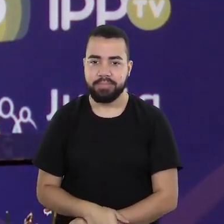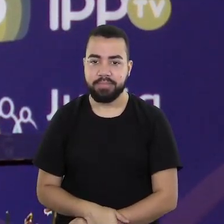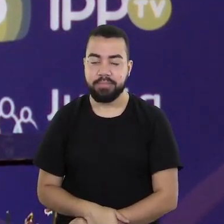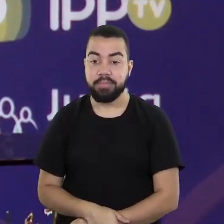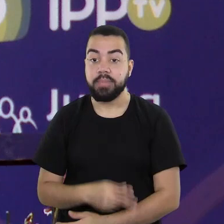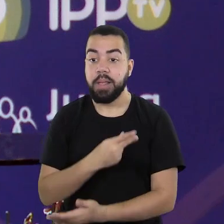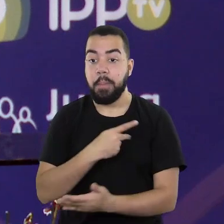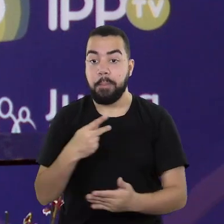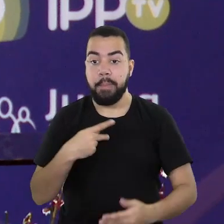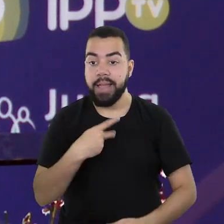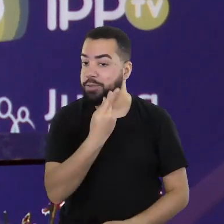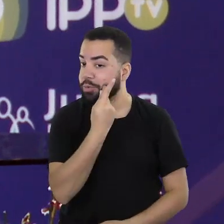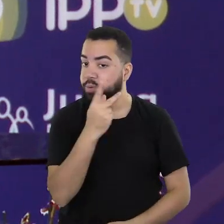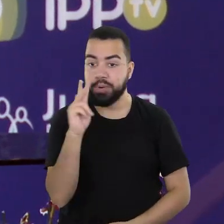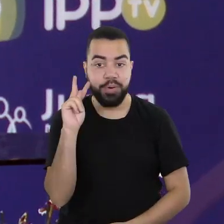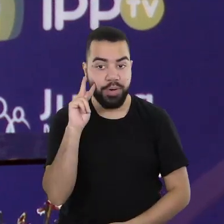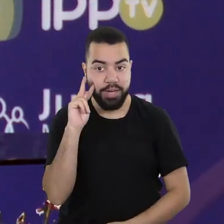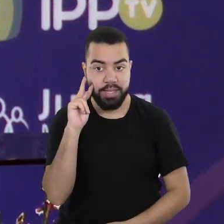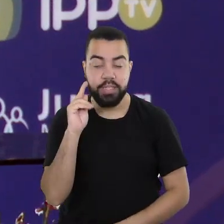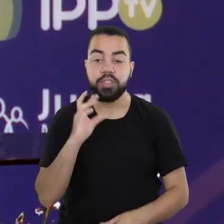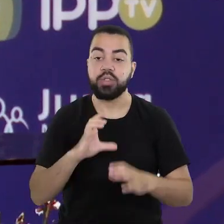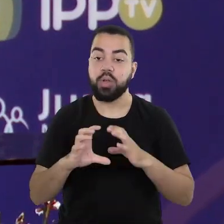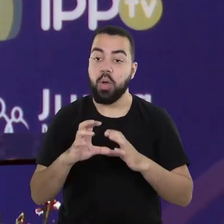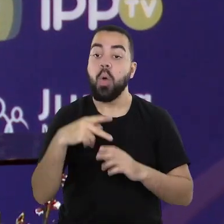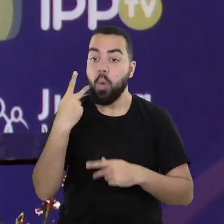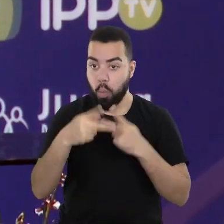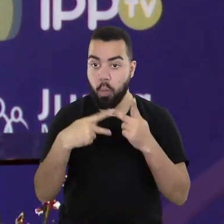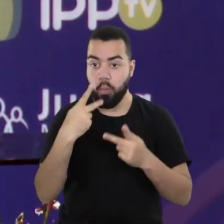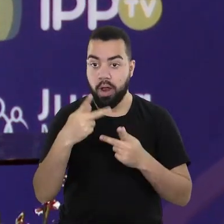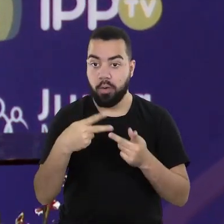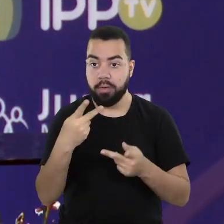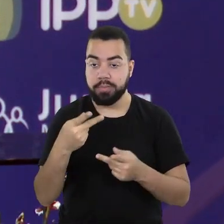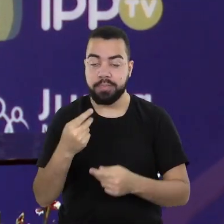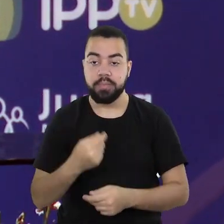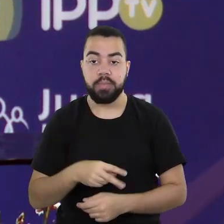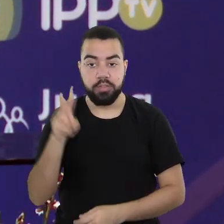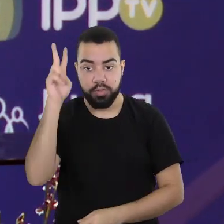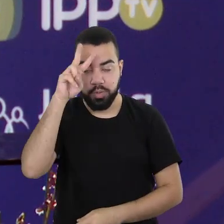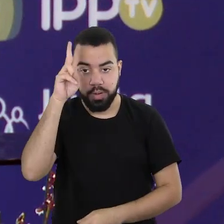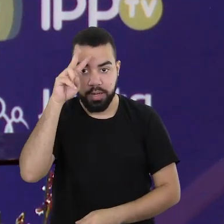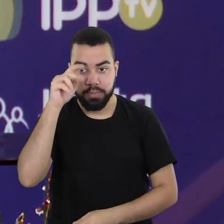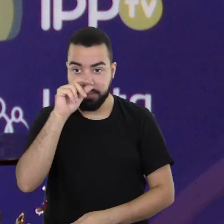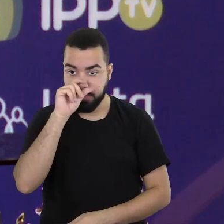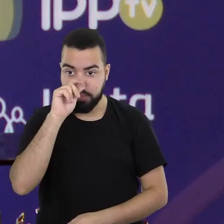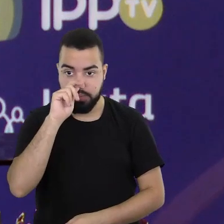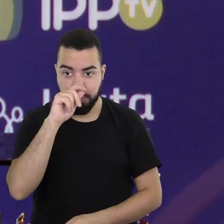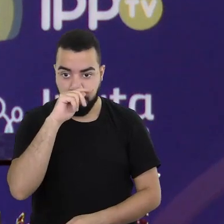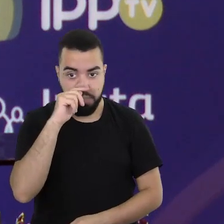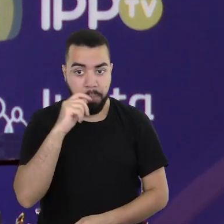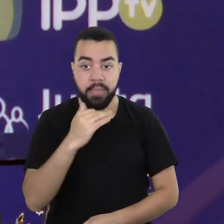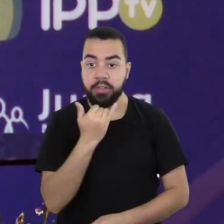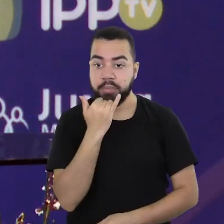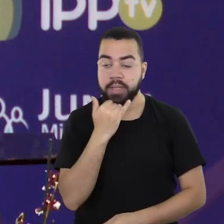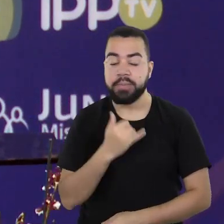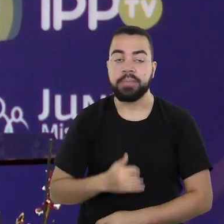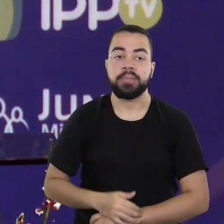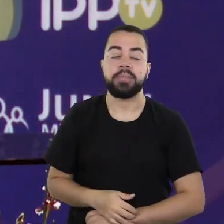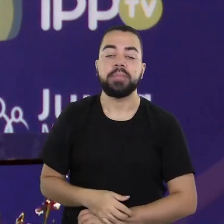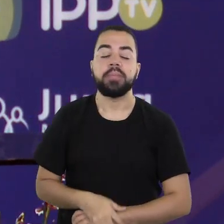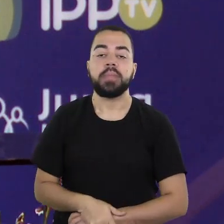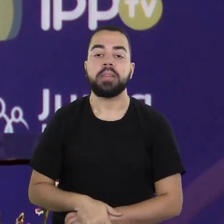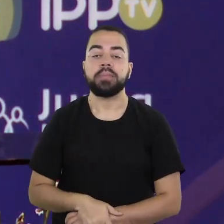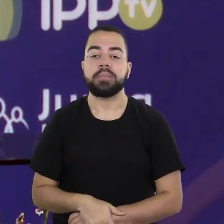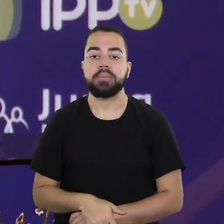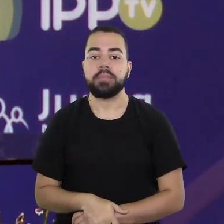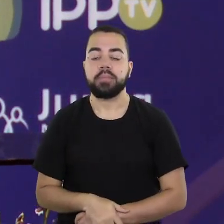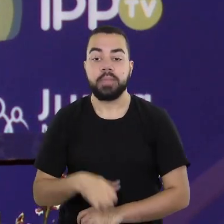Pastor Hernandes contou aquela historinha que eu sempre repito aqui, eu acho fantástico. Daquela irmã da terceira idade, ligou para o pastor Hernandes e disse: pastor Hernandes, a partir de